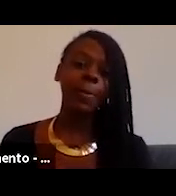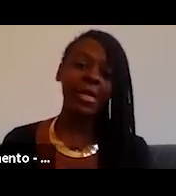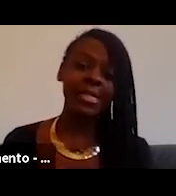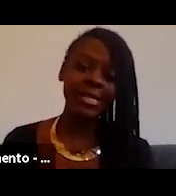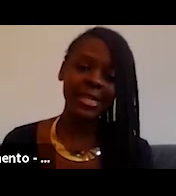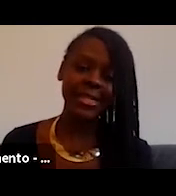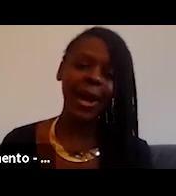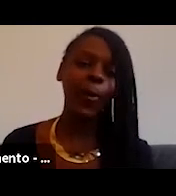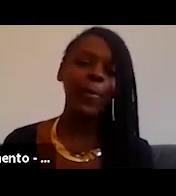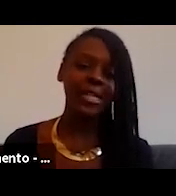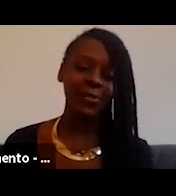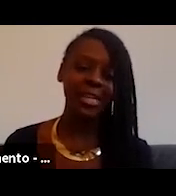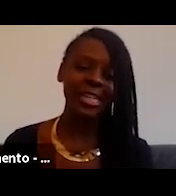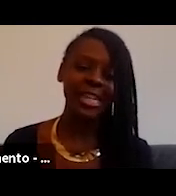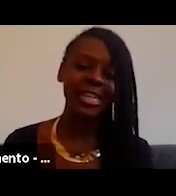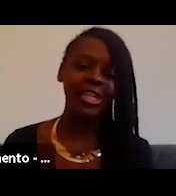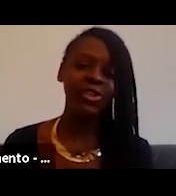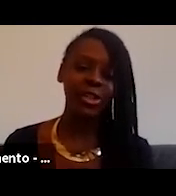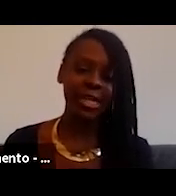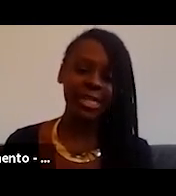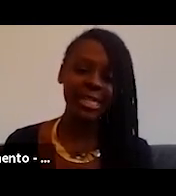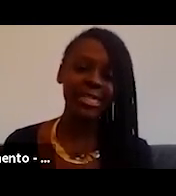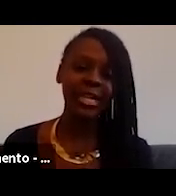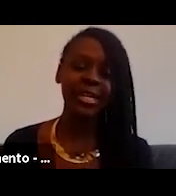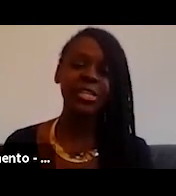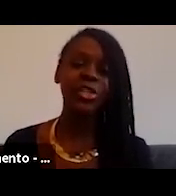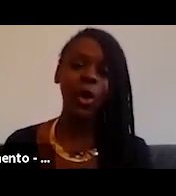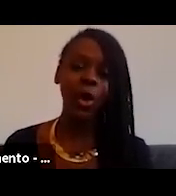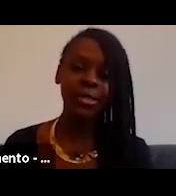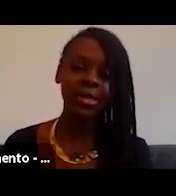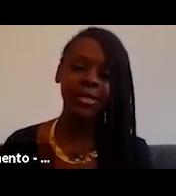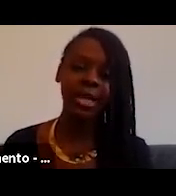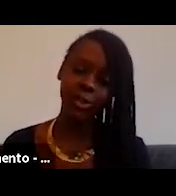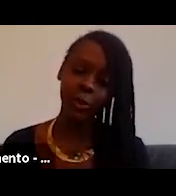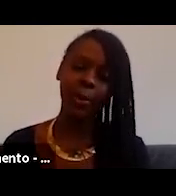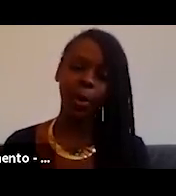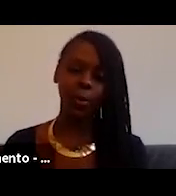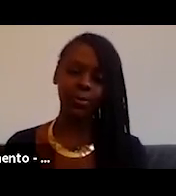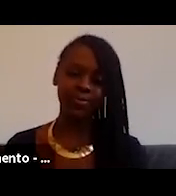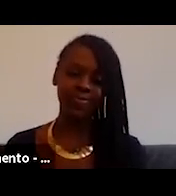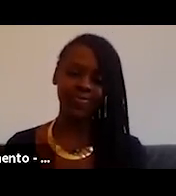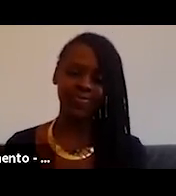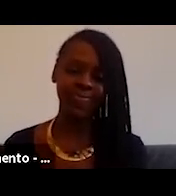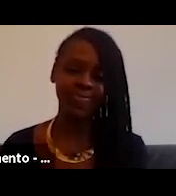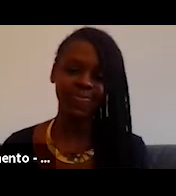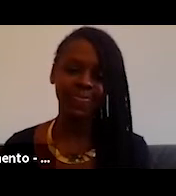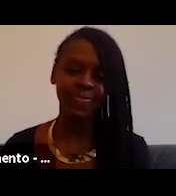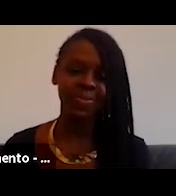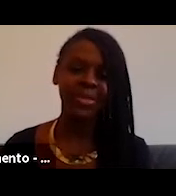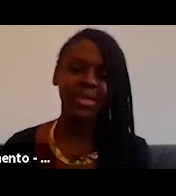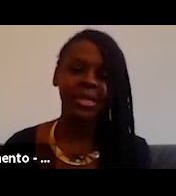Também teremos a presença da Roberta Faria, que é jornalista e sócia da editora Mola.